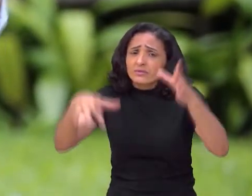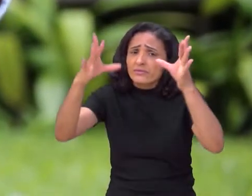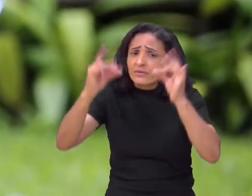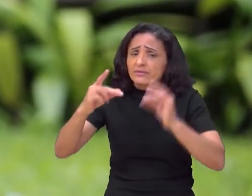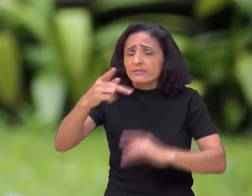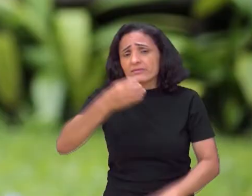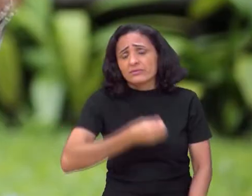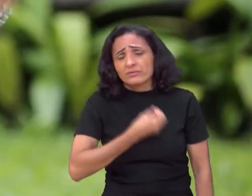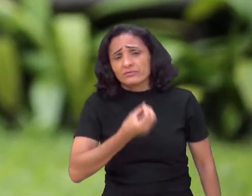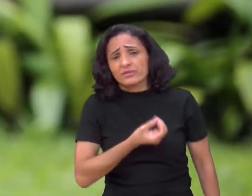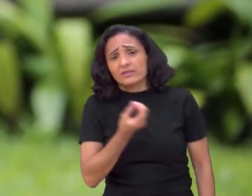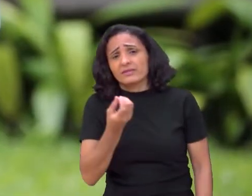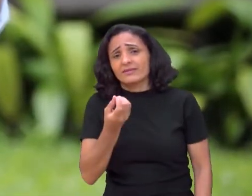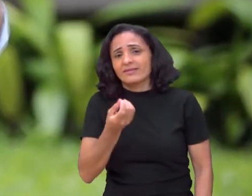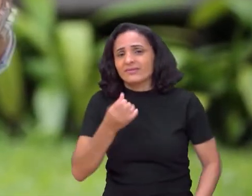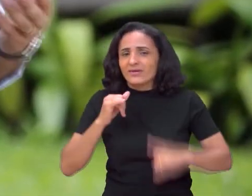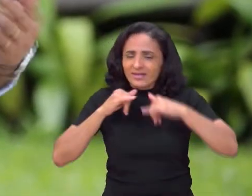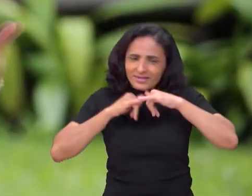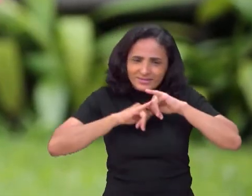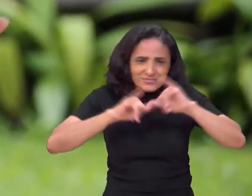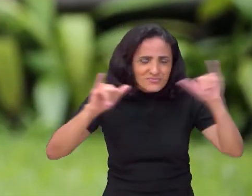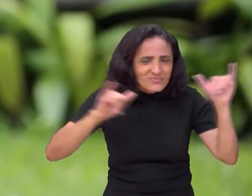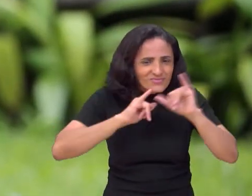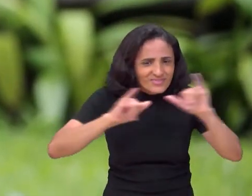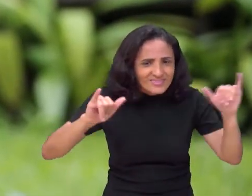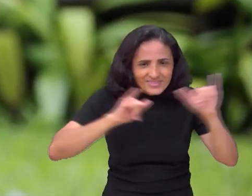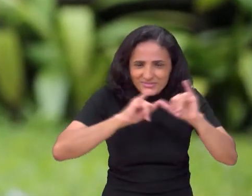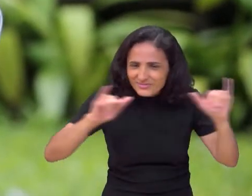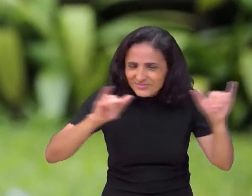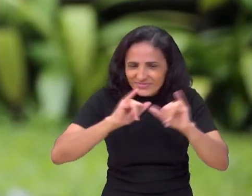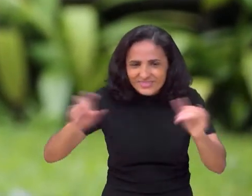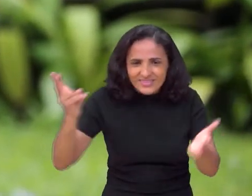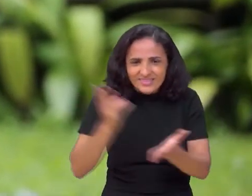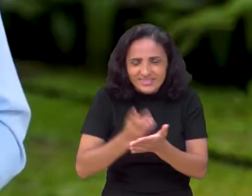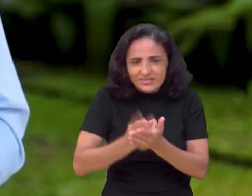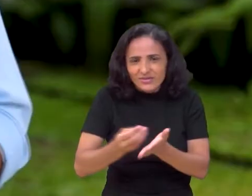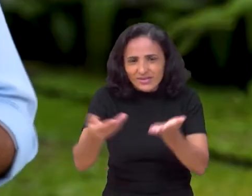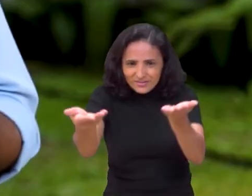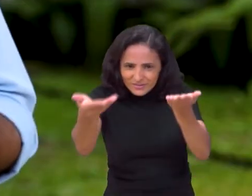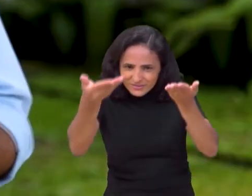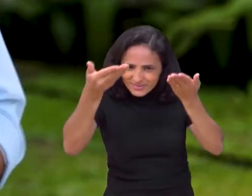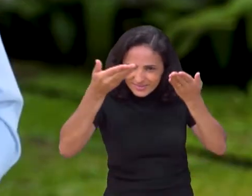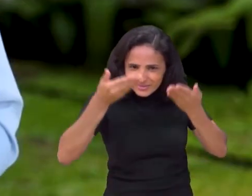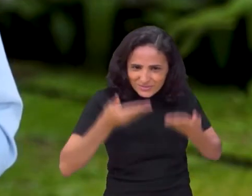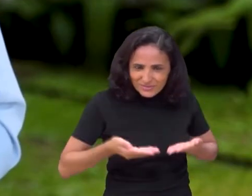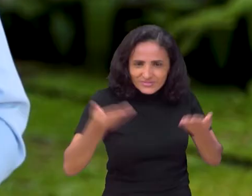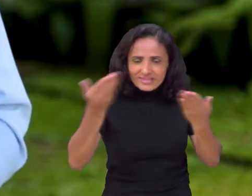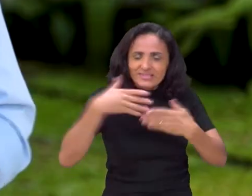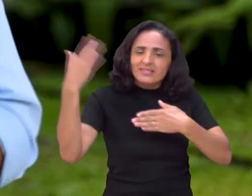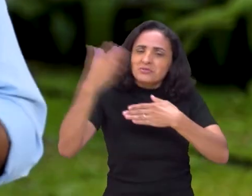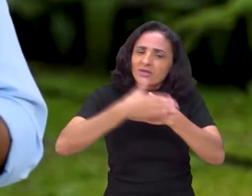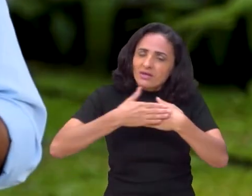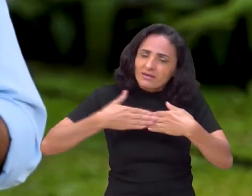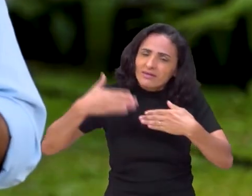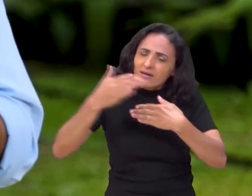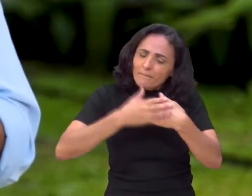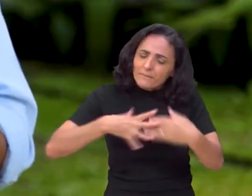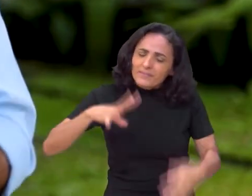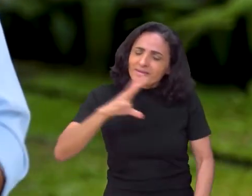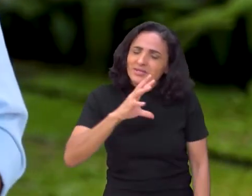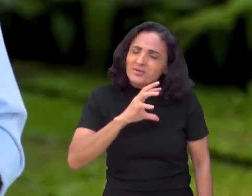para a tua vida. É Ele quem comunica a vontade de Deus para mim e para você. Ele te convida neste instante de maneira muito amável, de maneira